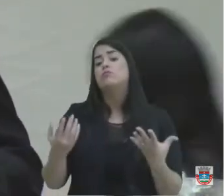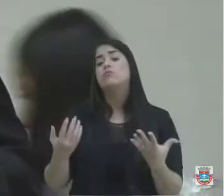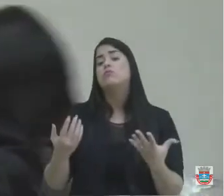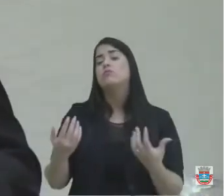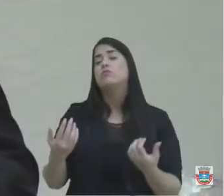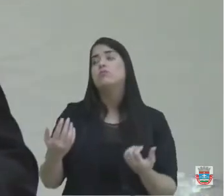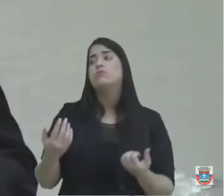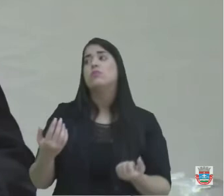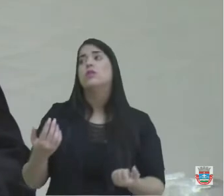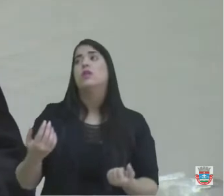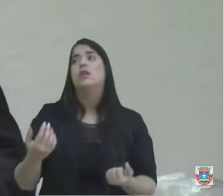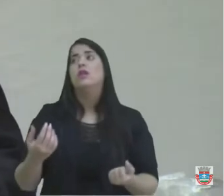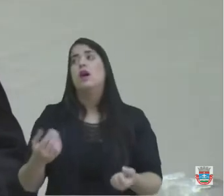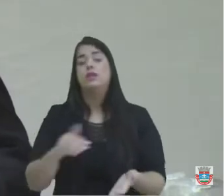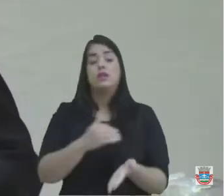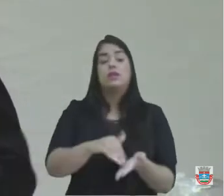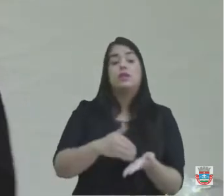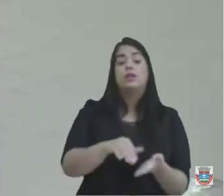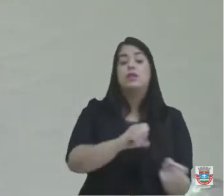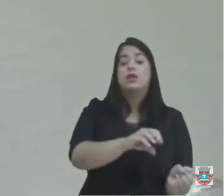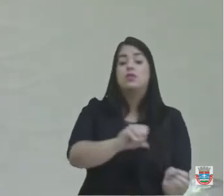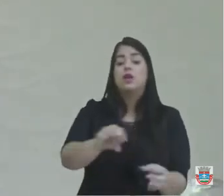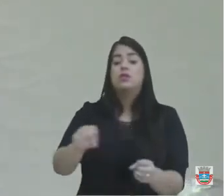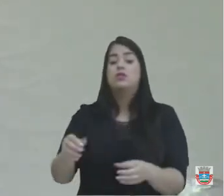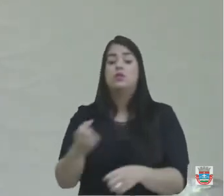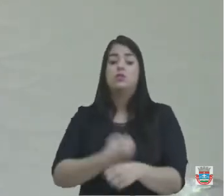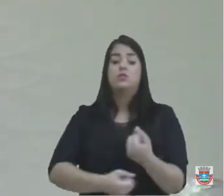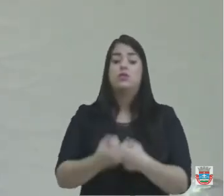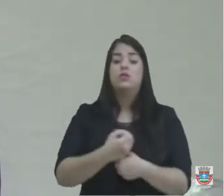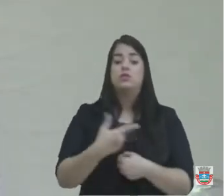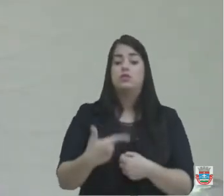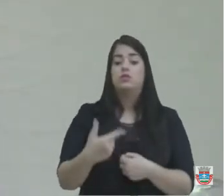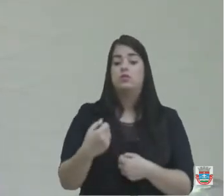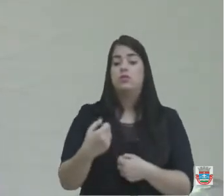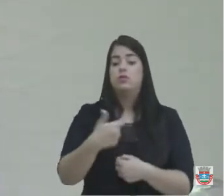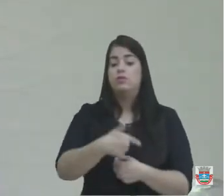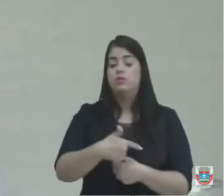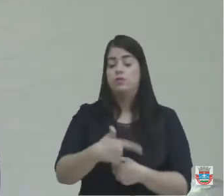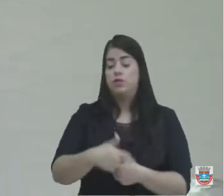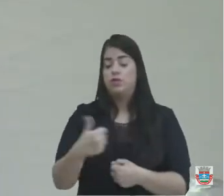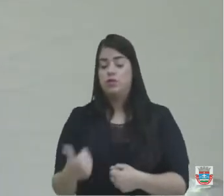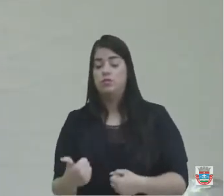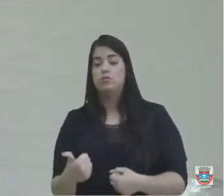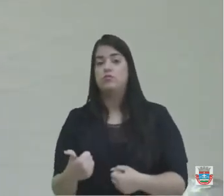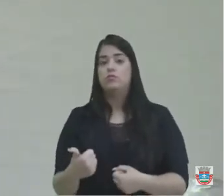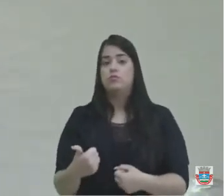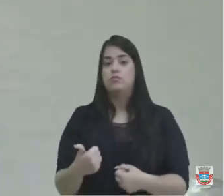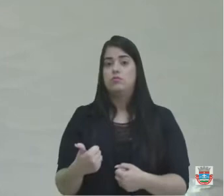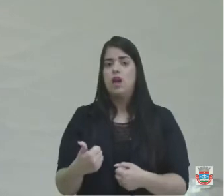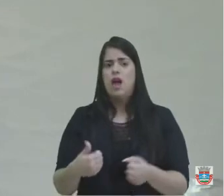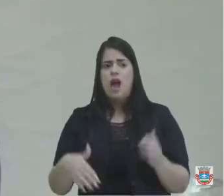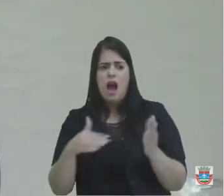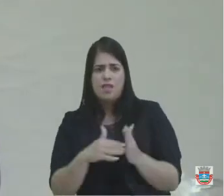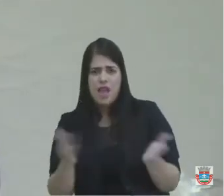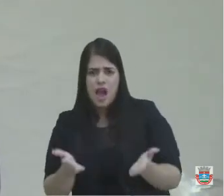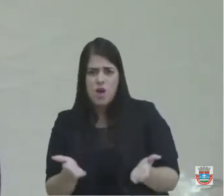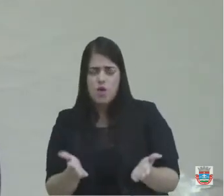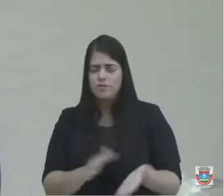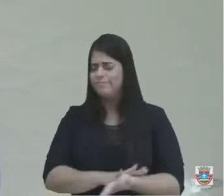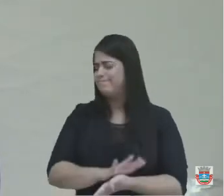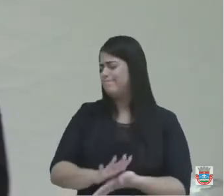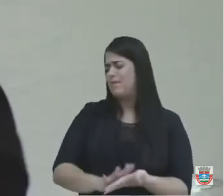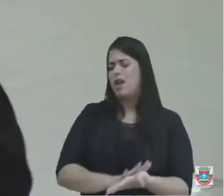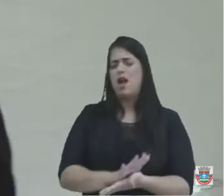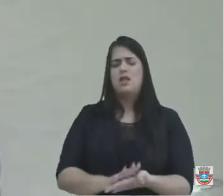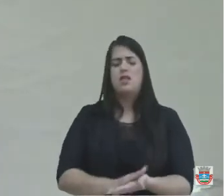pela secretaria de educação e2021 e até o momento não chegou aqui minhas perguntas ficaram para ver